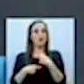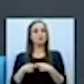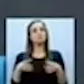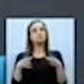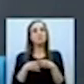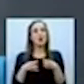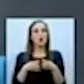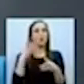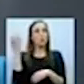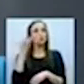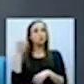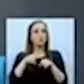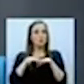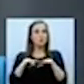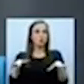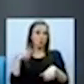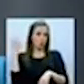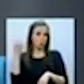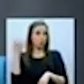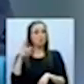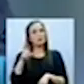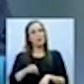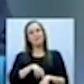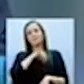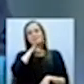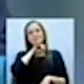polos de difusão da nossa cultura. São polos também de encanto, pegar